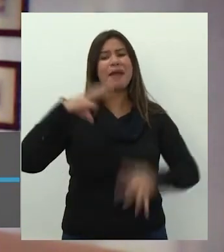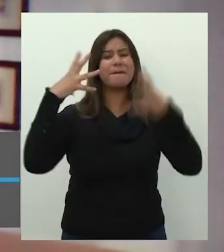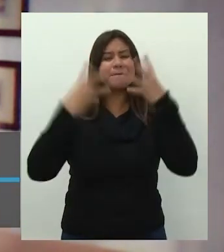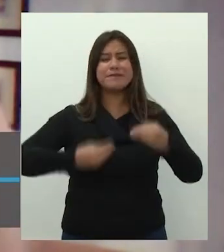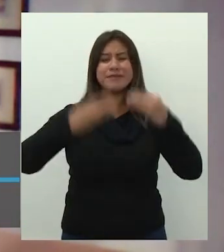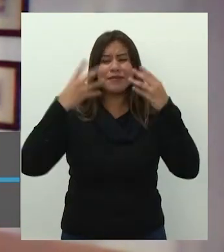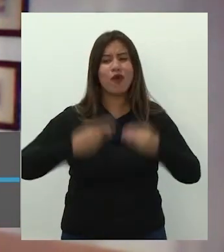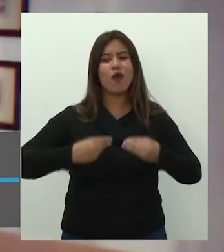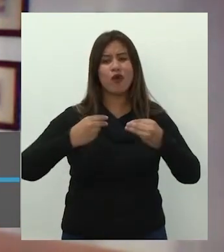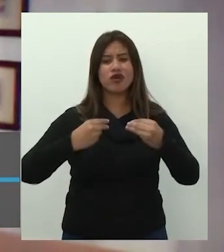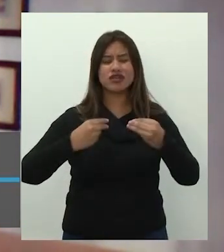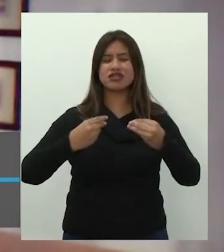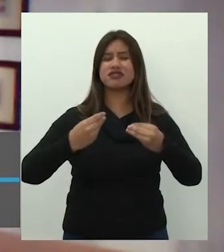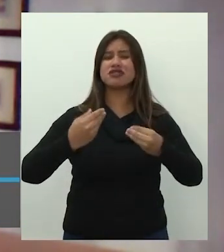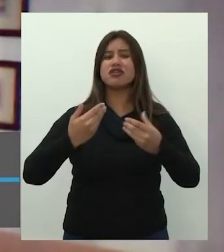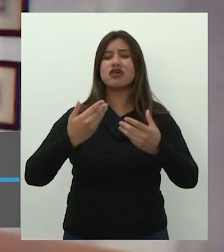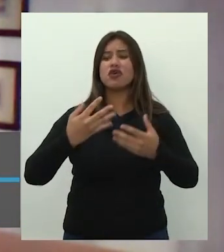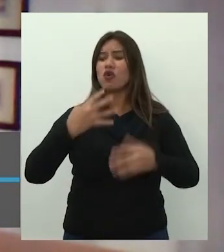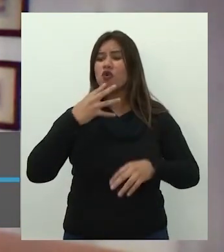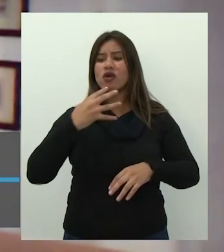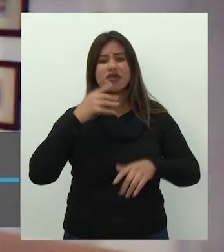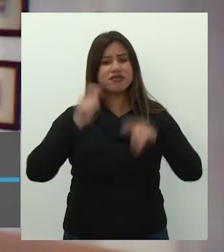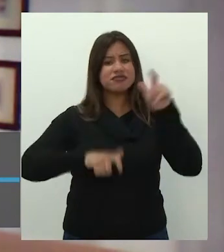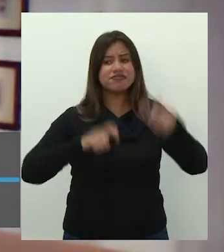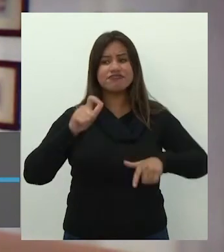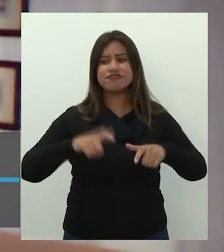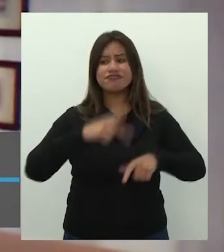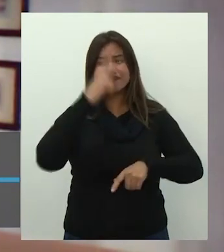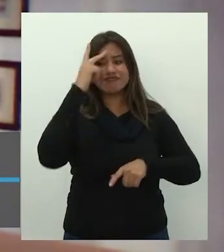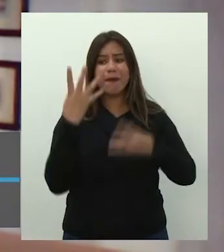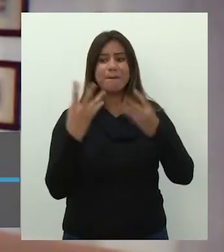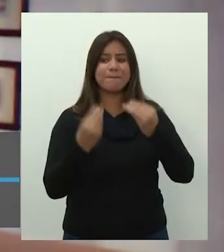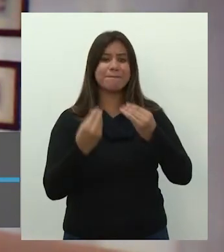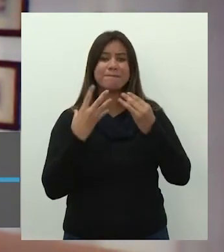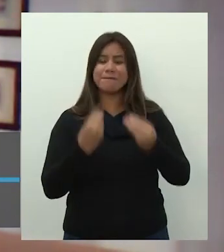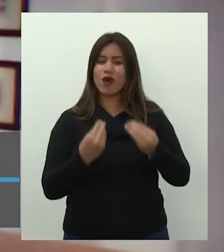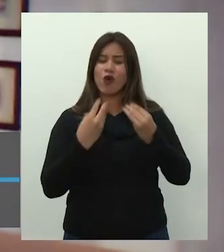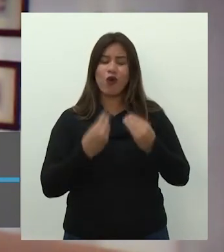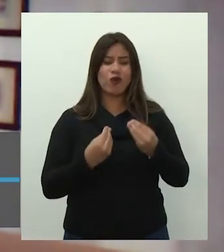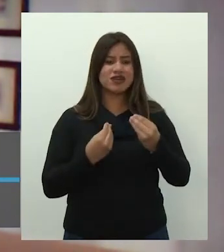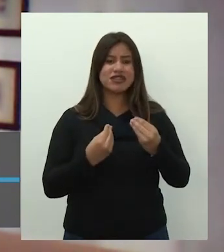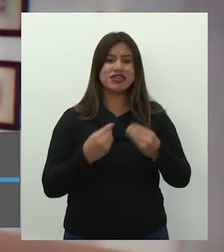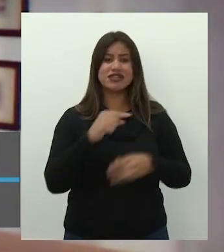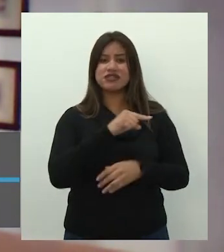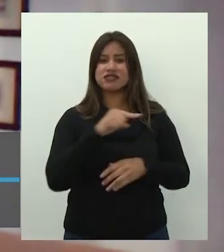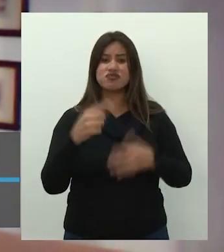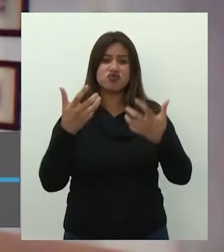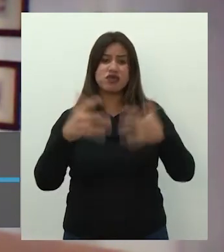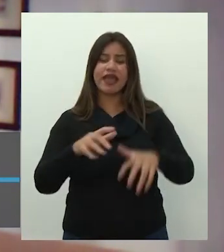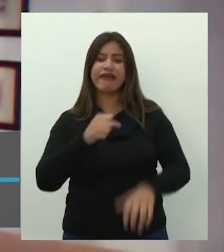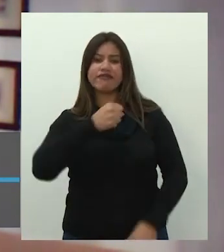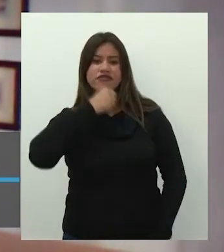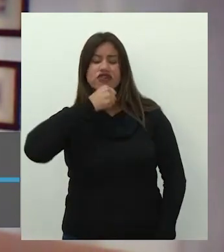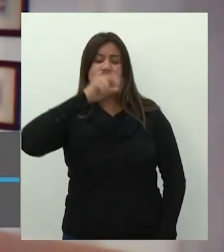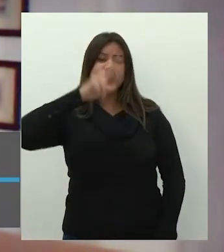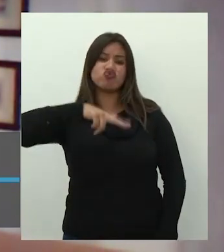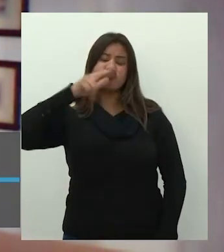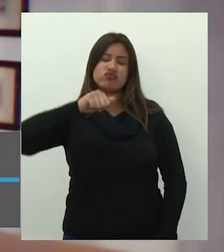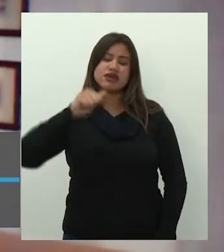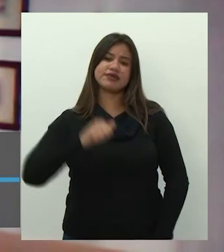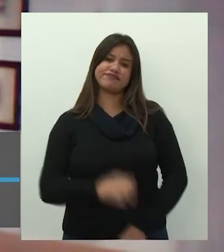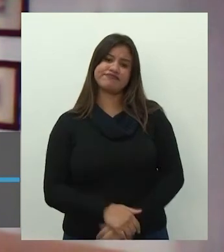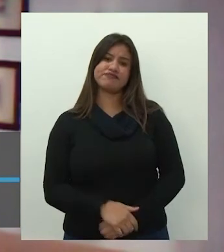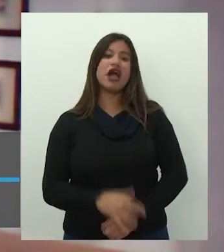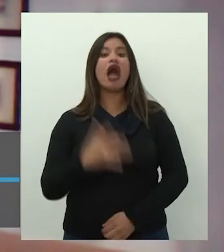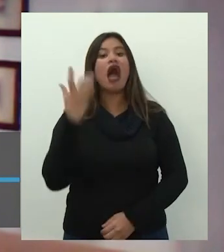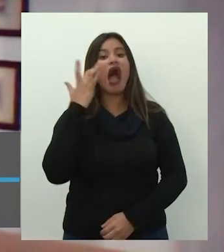meu círculo de conhecimento, muita gente que não quer envelhecer de jeito nenhum, que